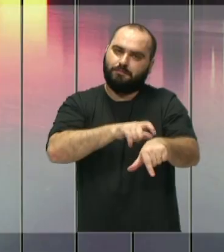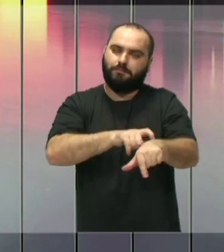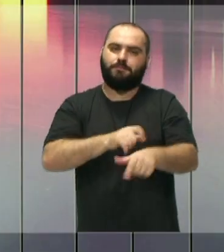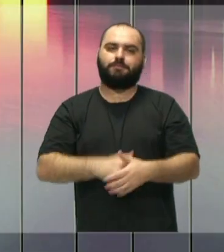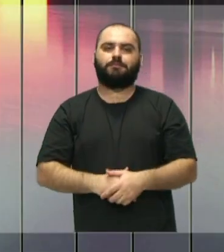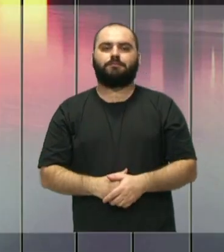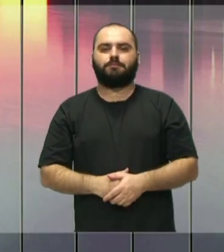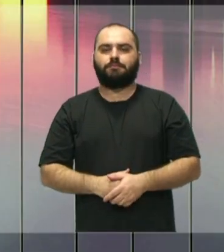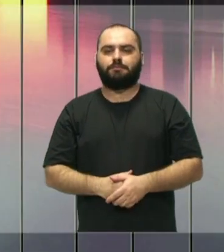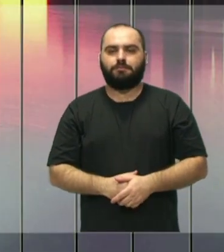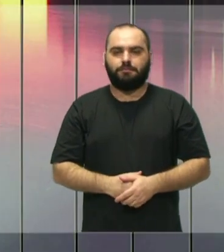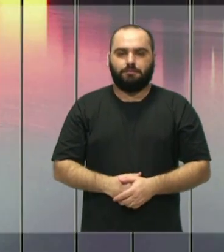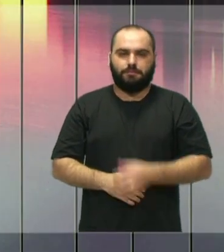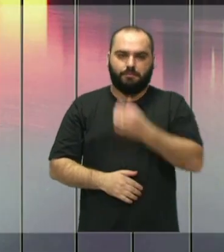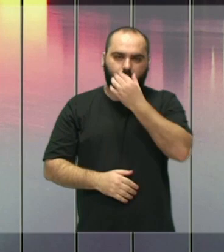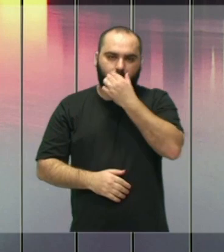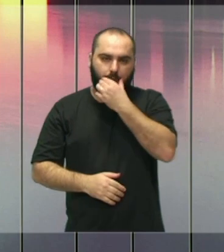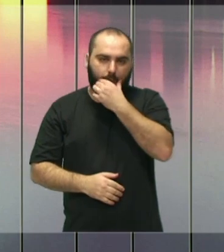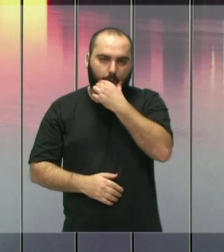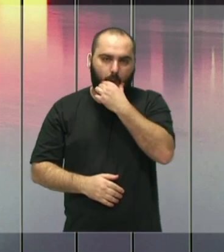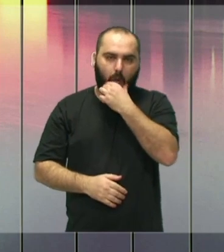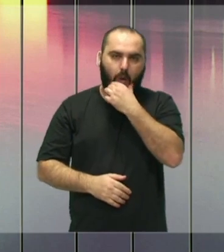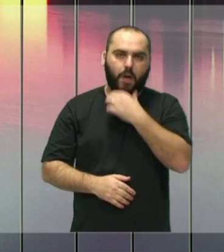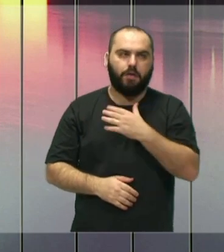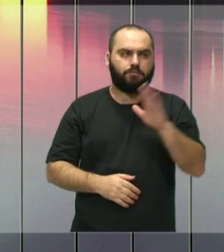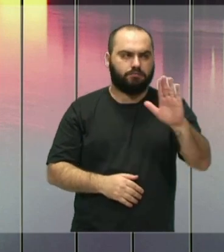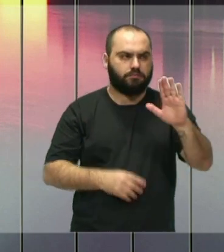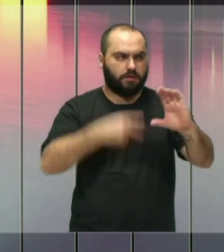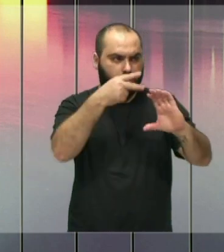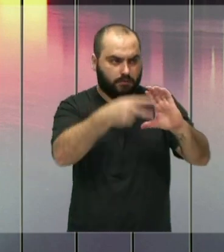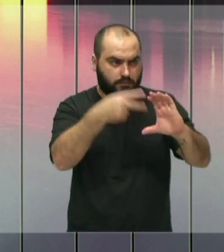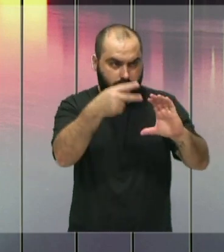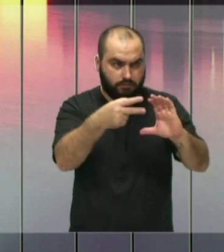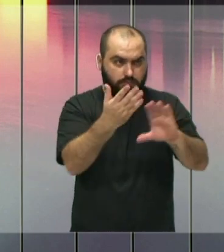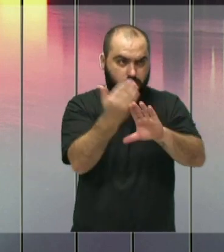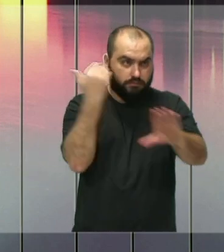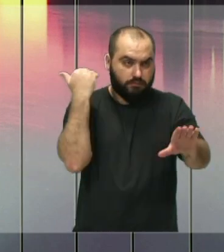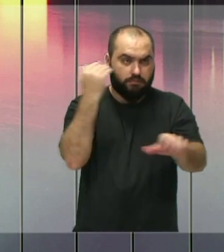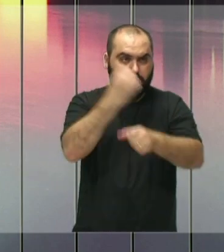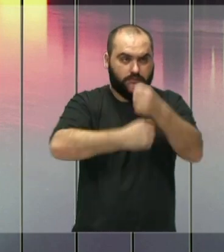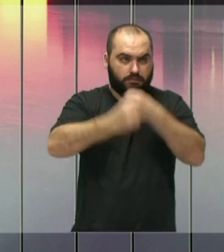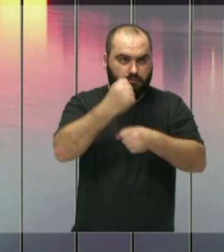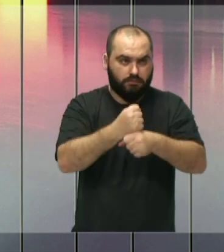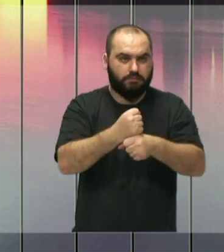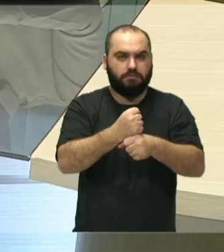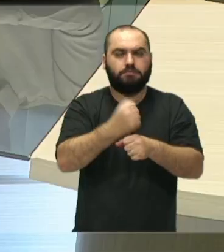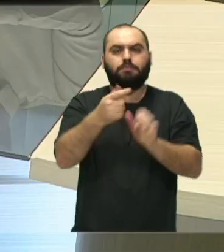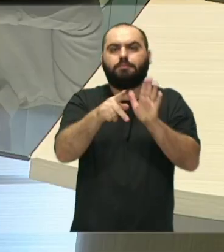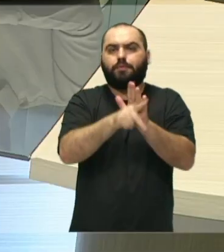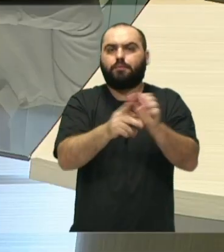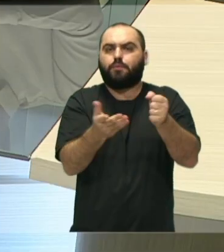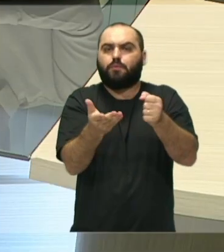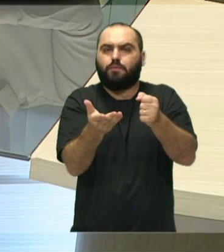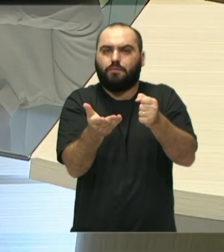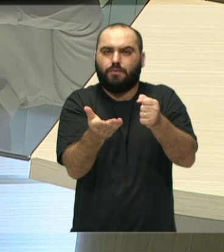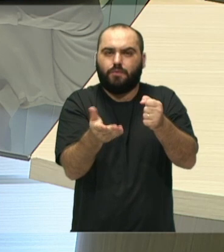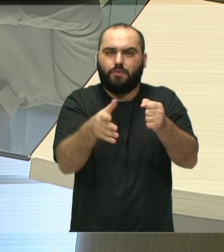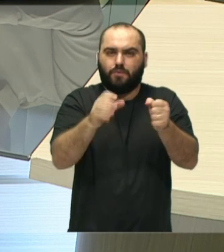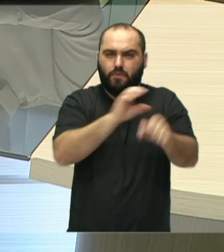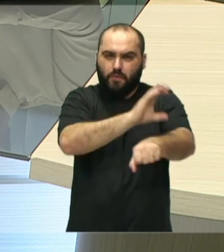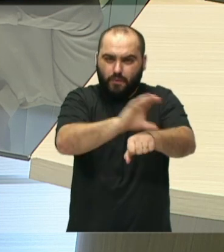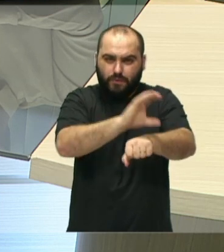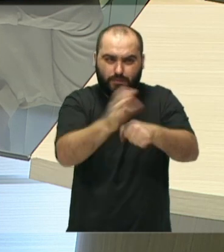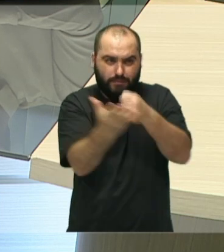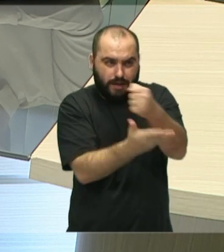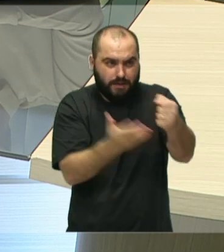funcionamento falando em capacitação a câmera também ofereceu no ano passado o curso básico de língua brasileira de sinais na